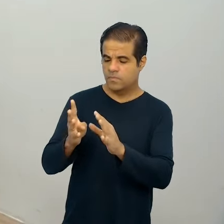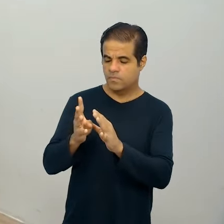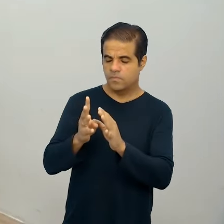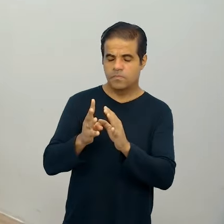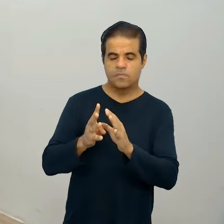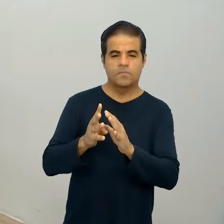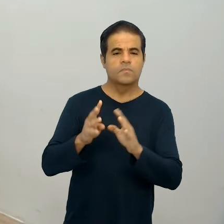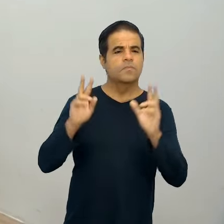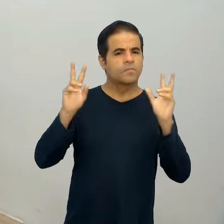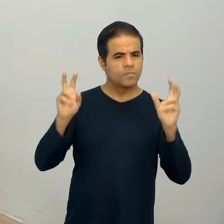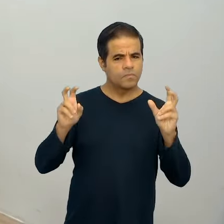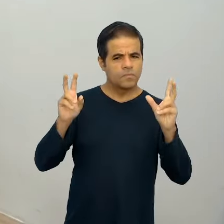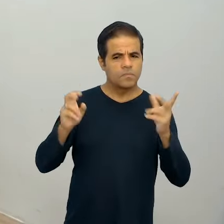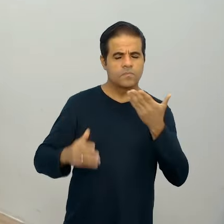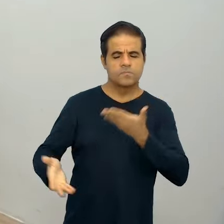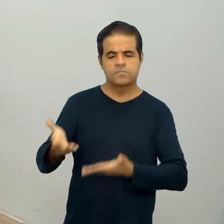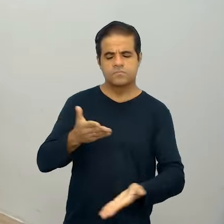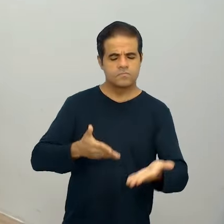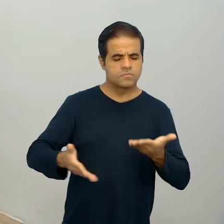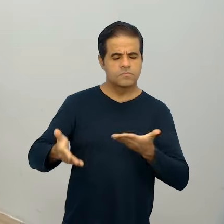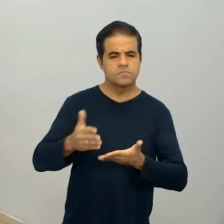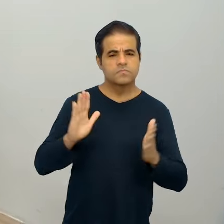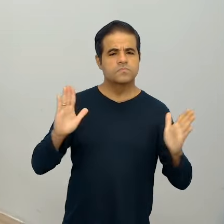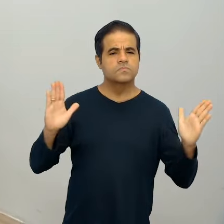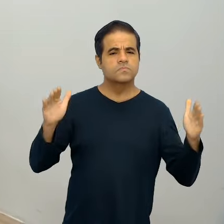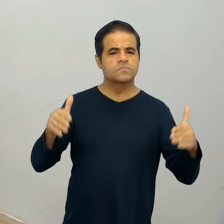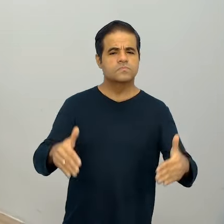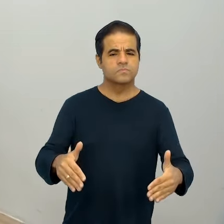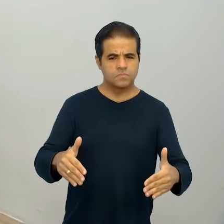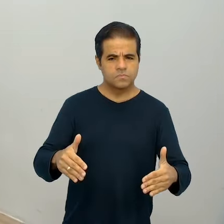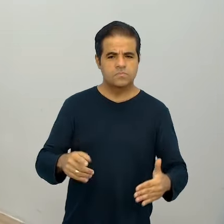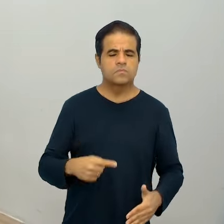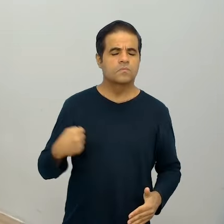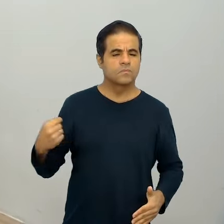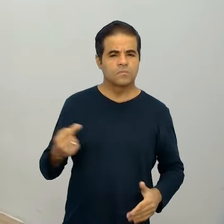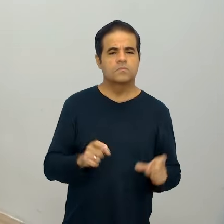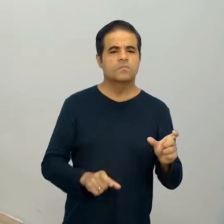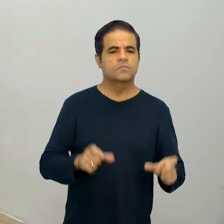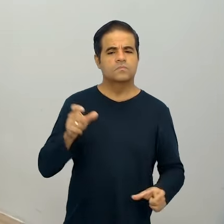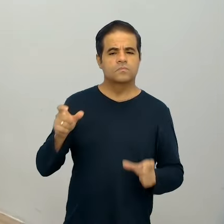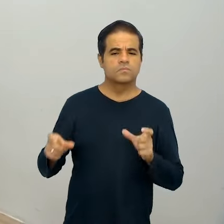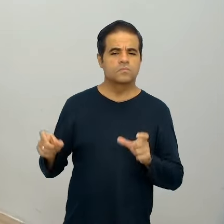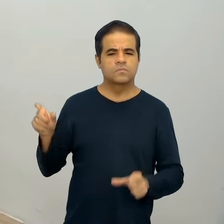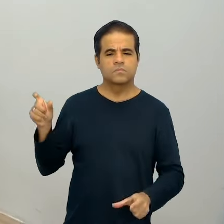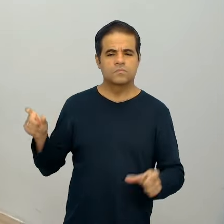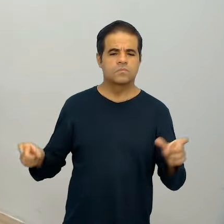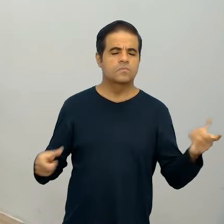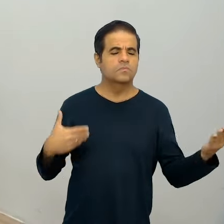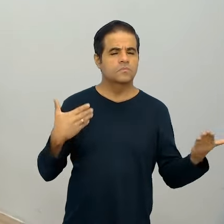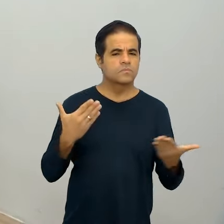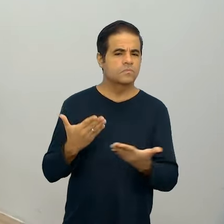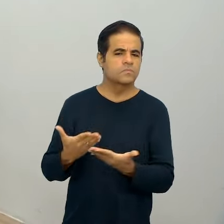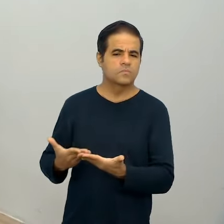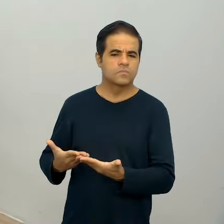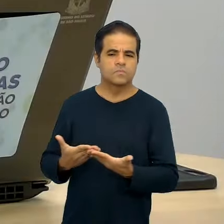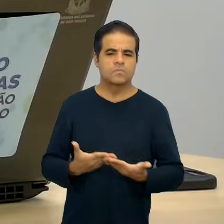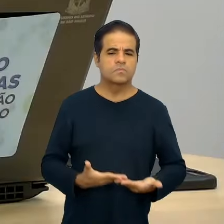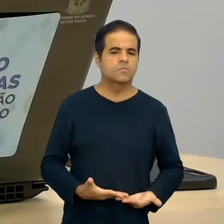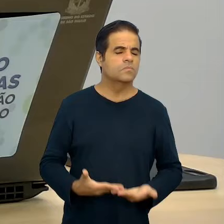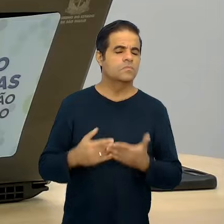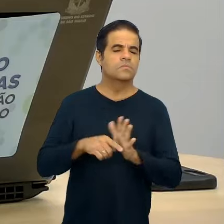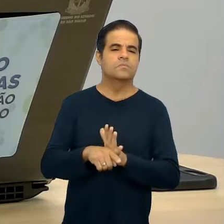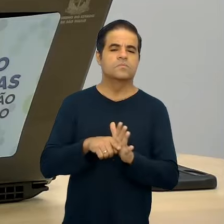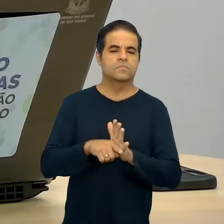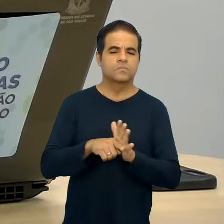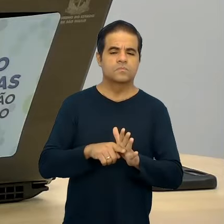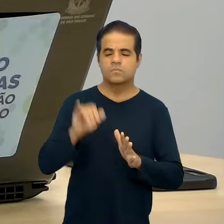já é mais relacionado a isso, então a gente vai focar bastante nisso com os nossos estudantes, com essa ideia da análise das imagens